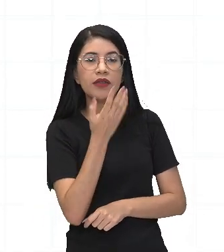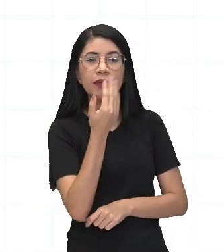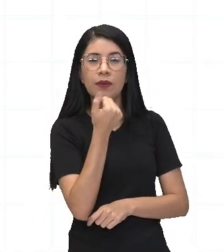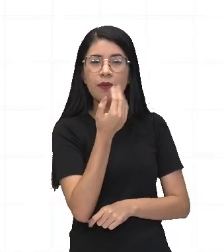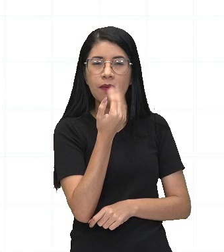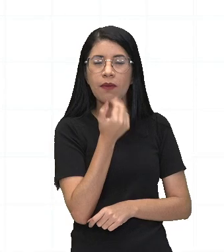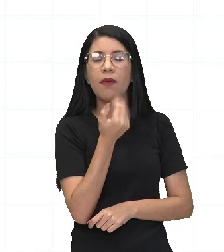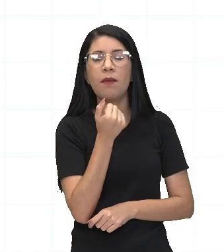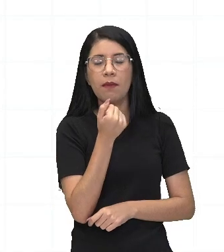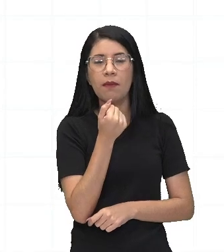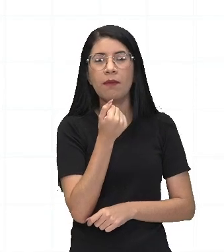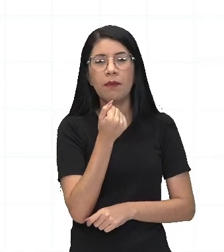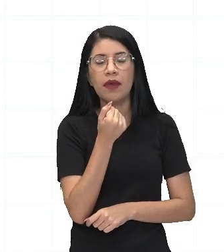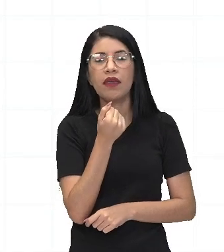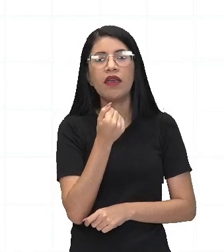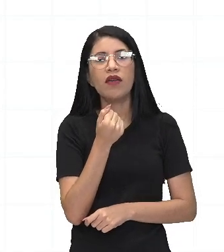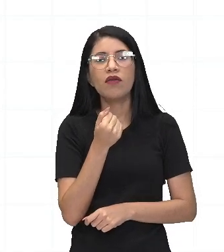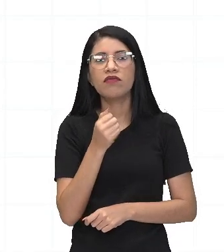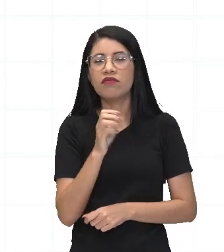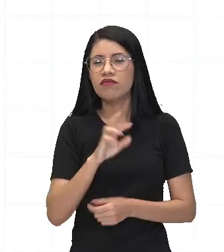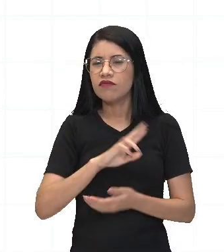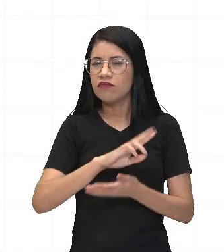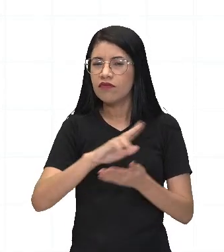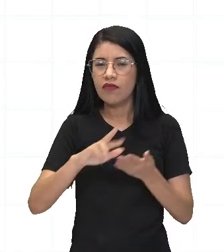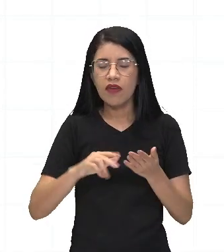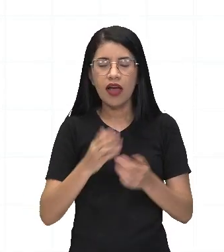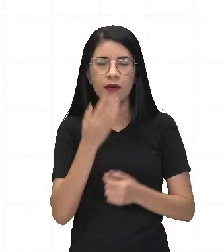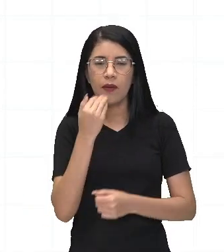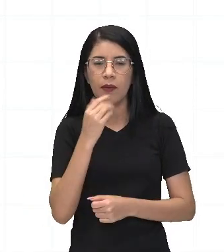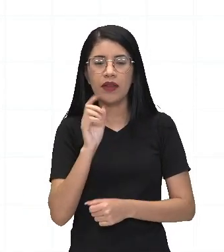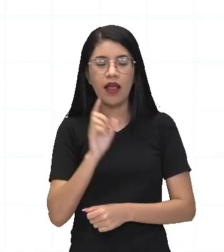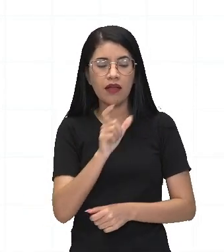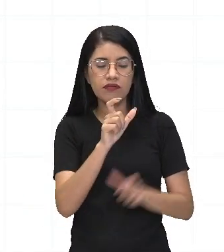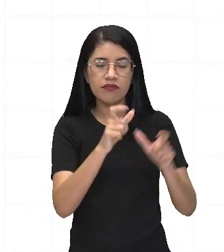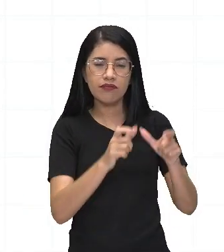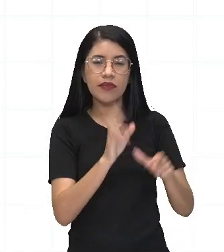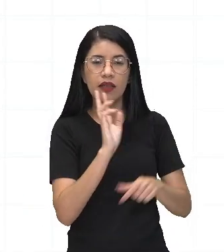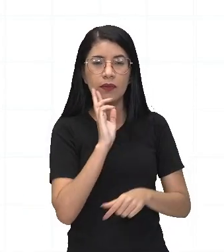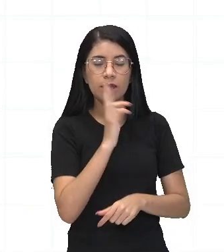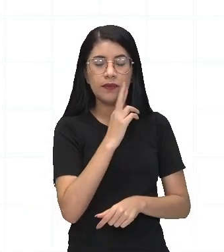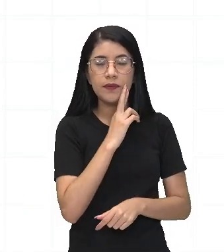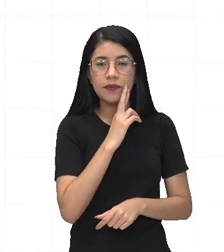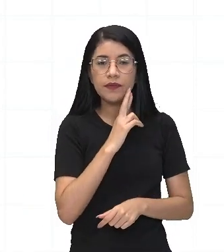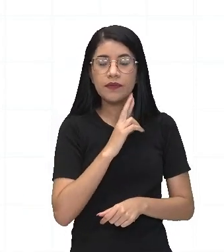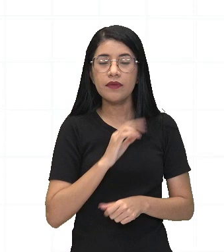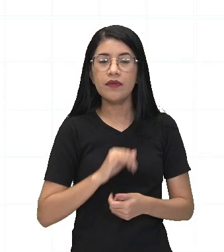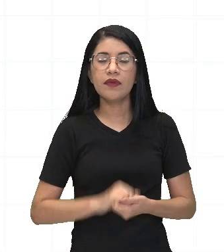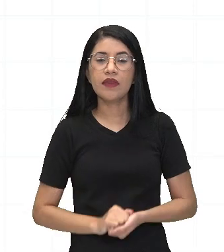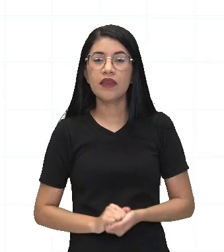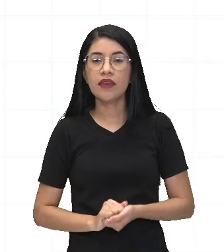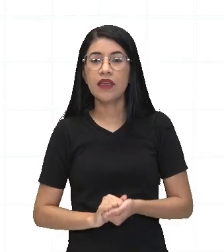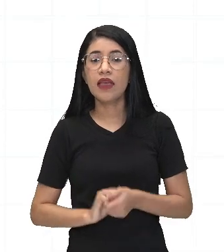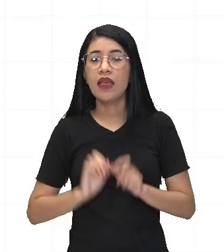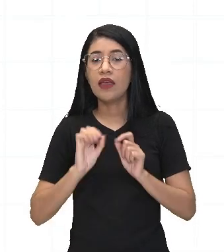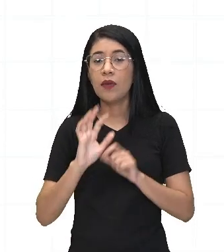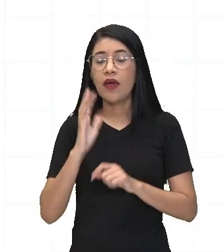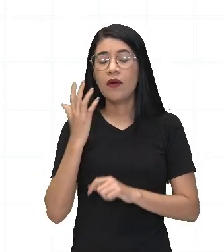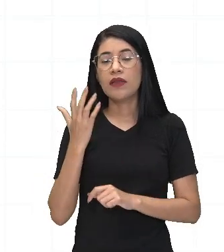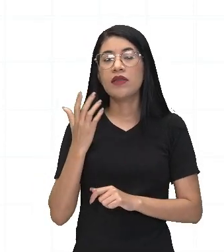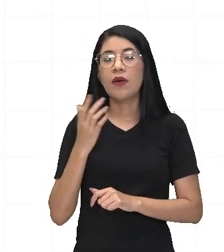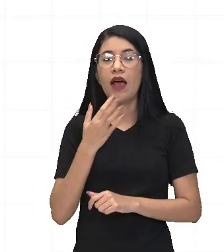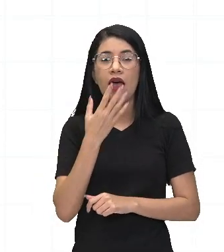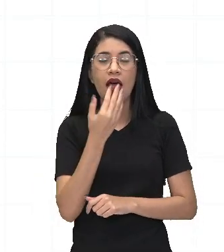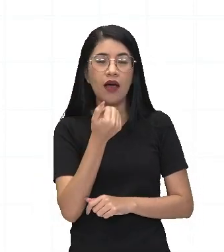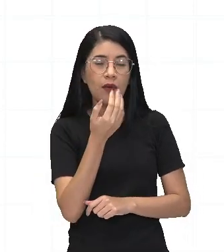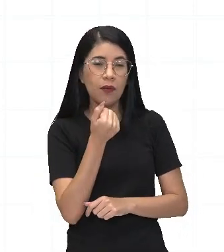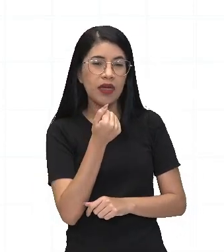né, consumiu ali a comida daquele restaurante e, por um acaso, aquela comida estava contaminada e